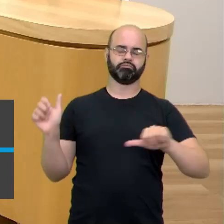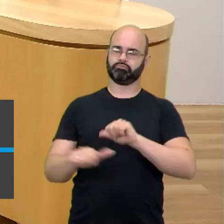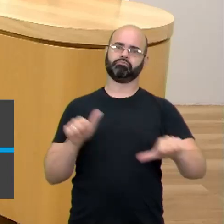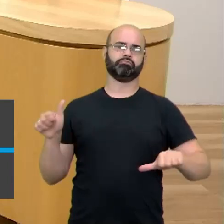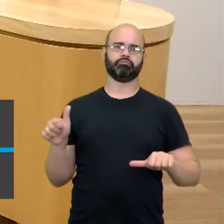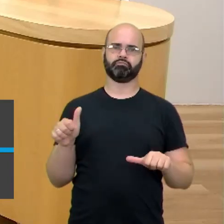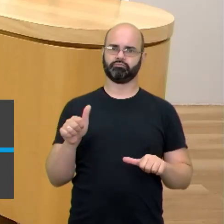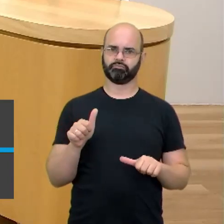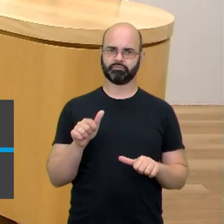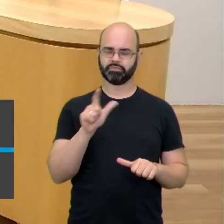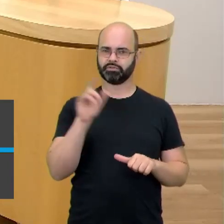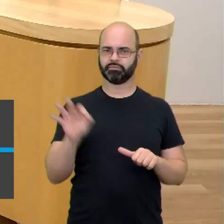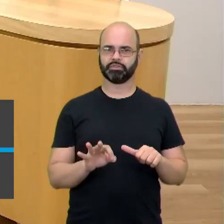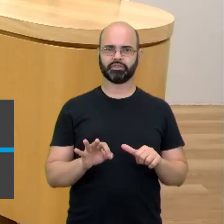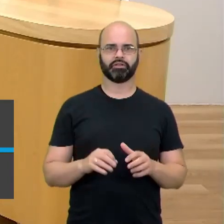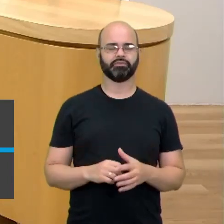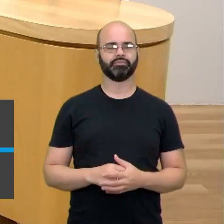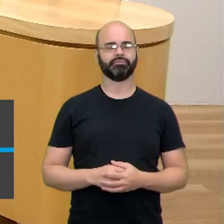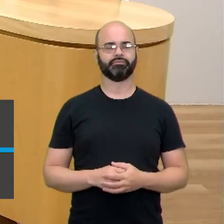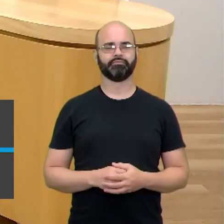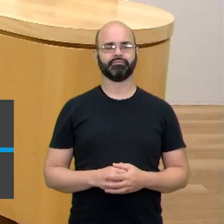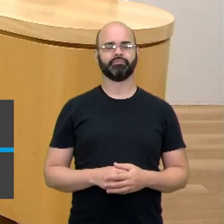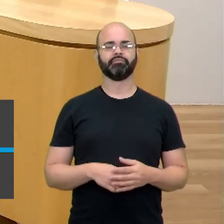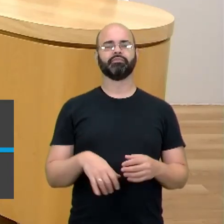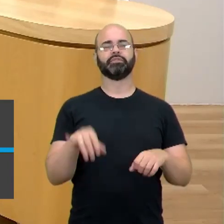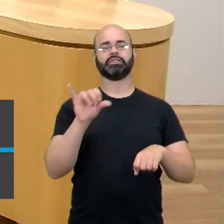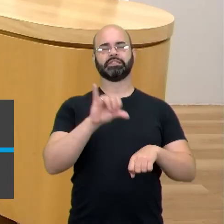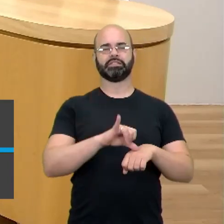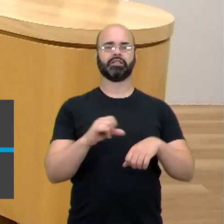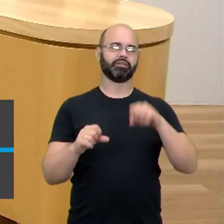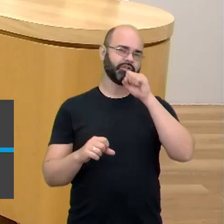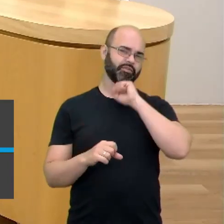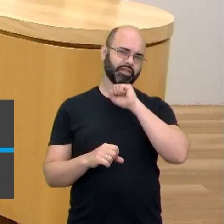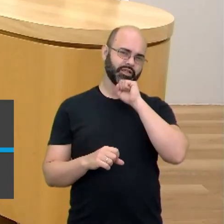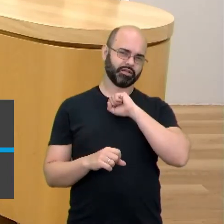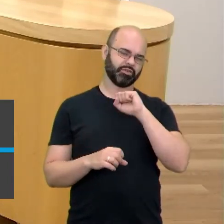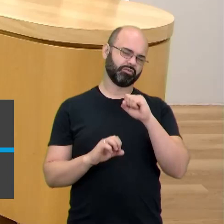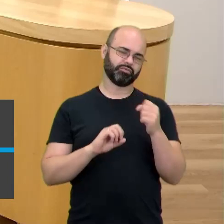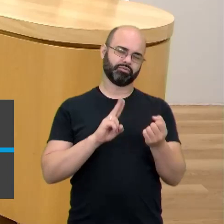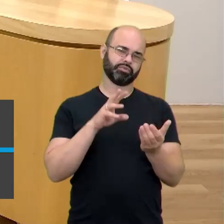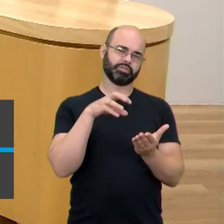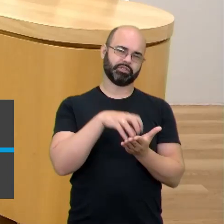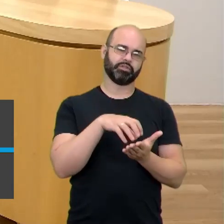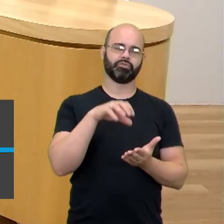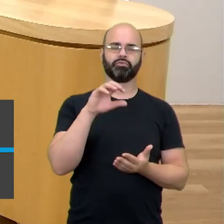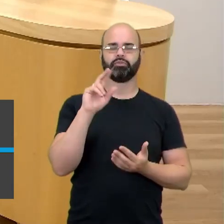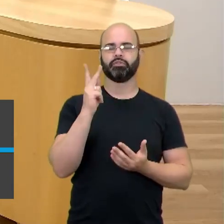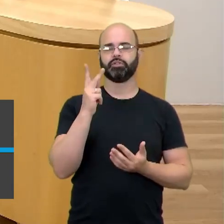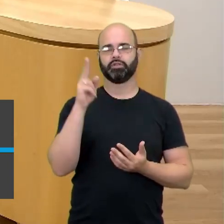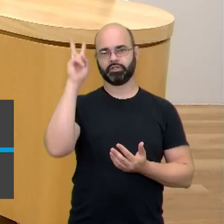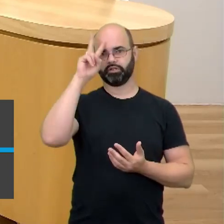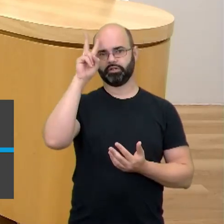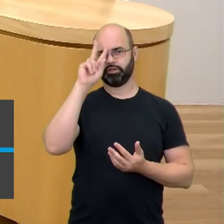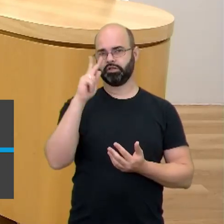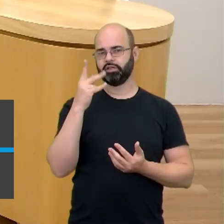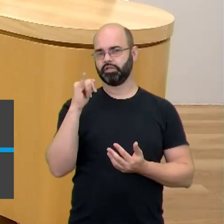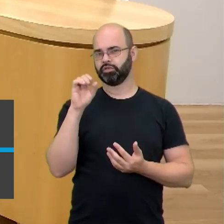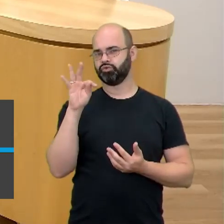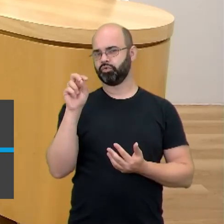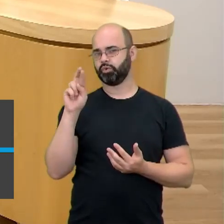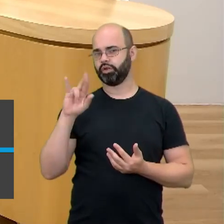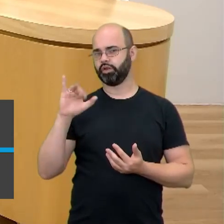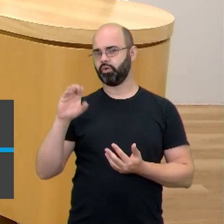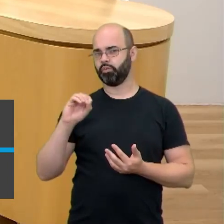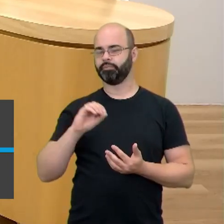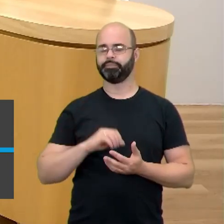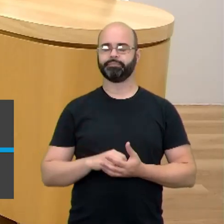por exemplo, pelo Centro Velho, chamado Centro Histórico, a gente vê esses remanescentes da primeira grande